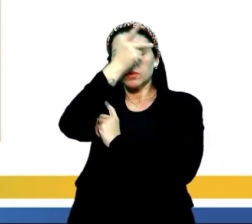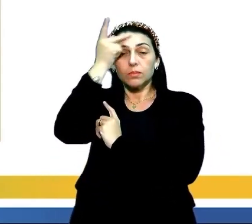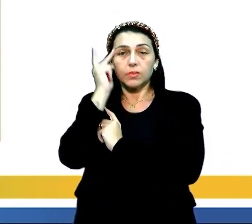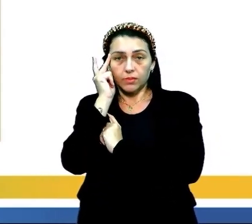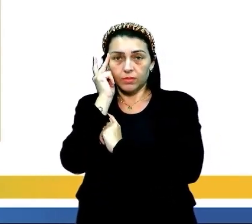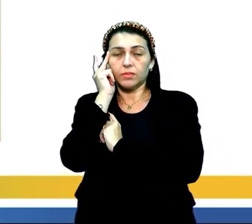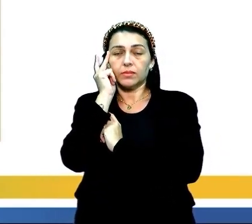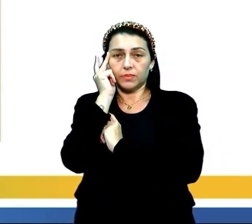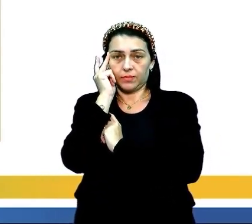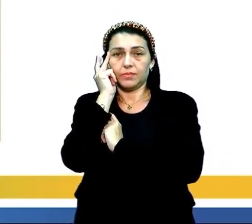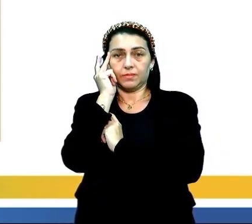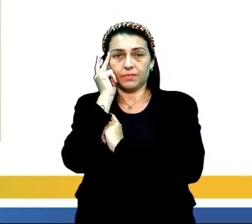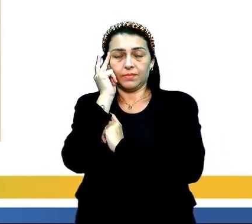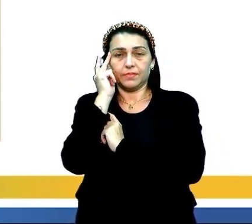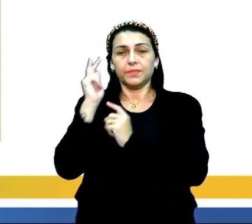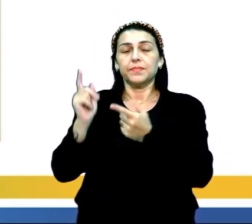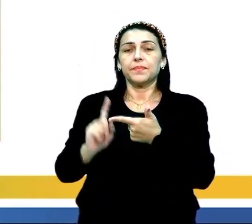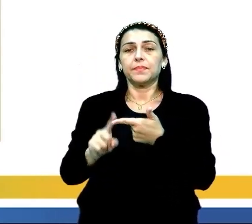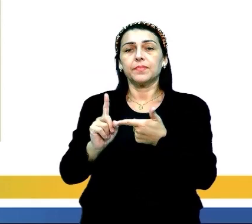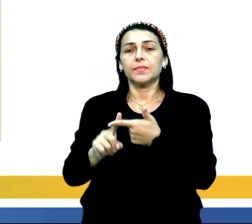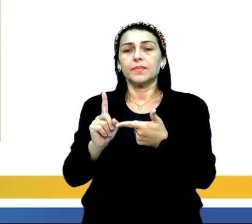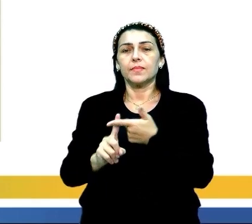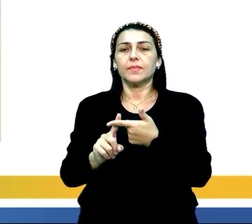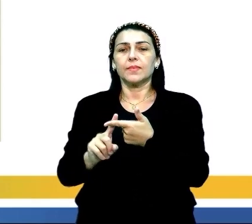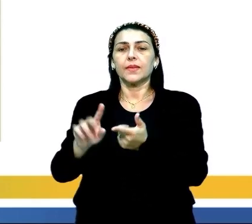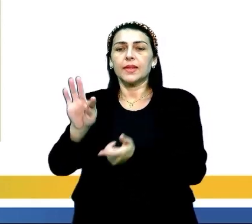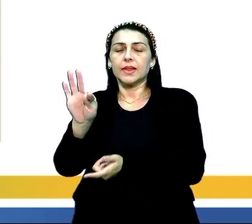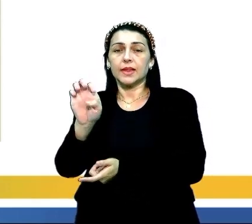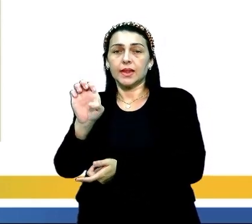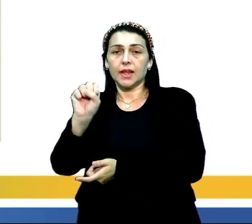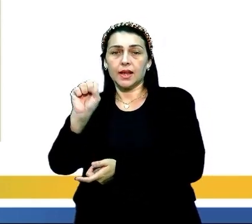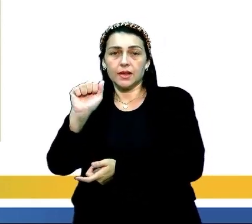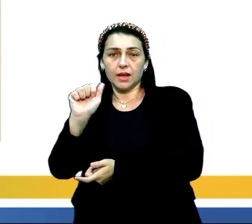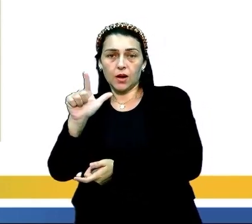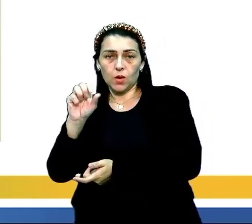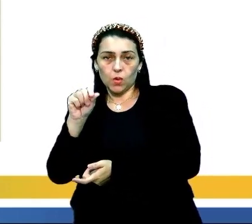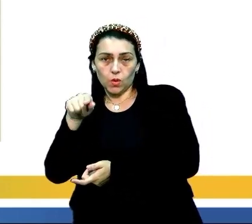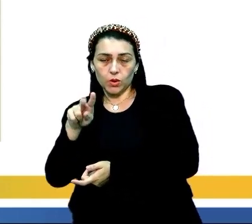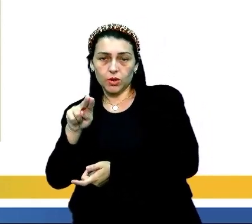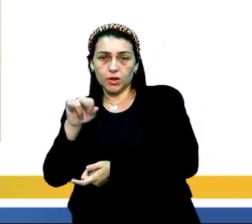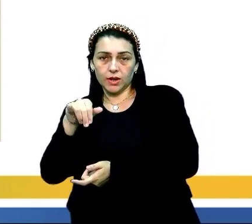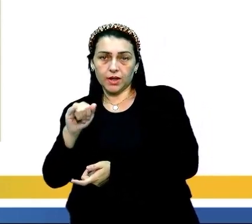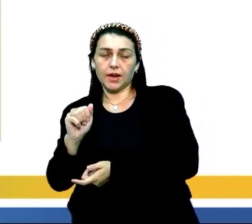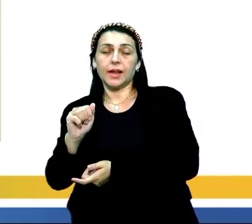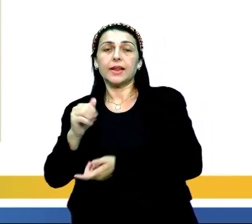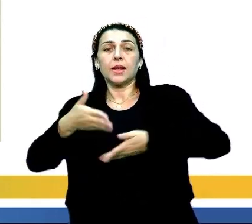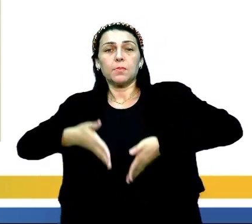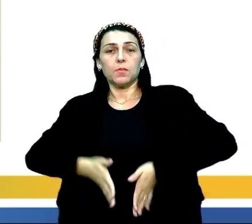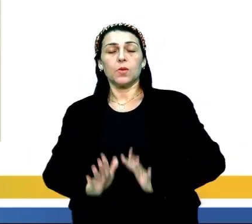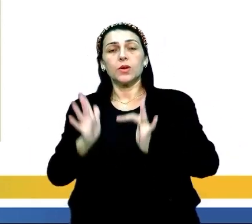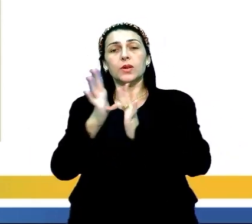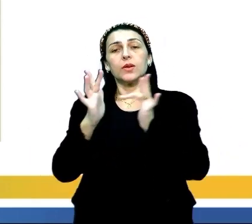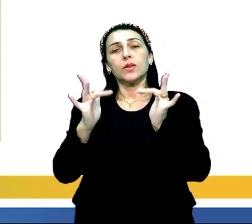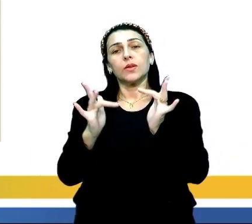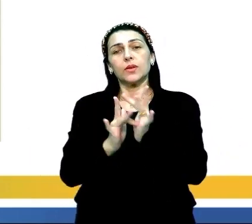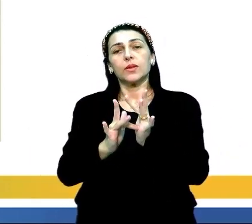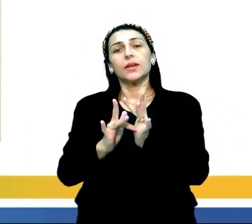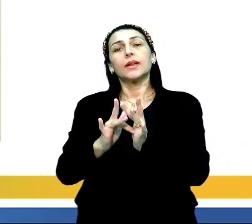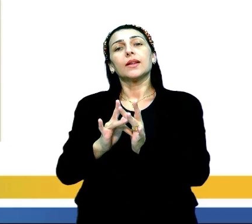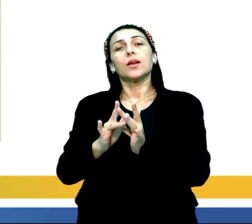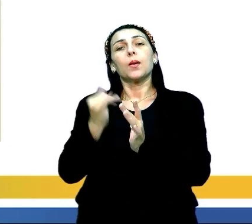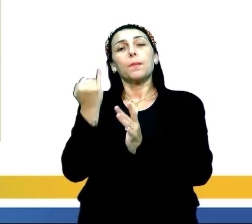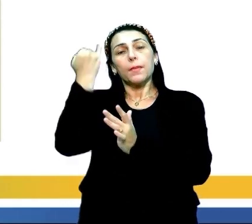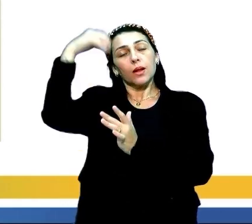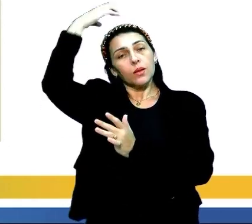de Tessalônica, promulgado em 380 depois de Cristo pelo imperador Teodósio,